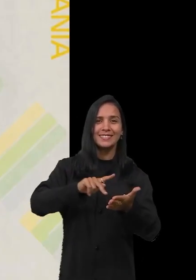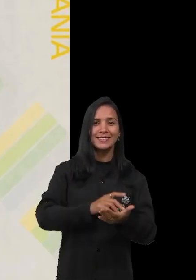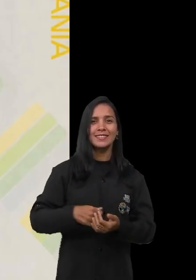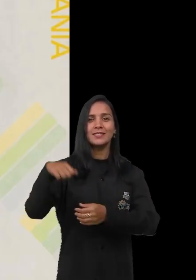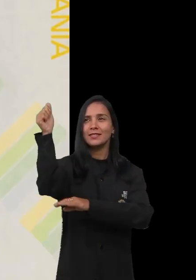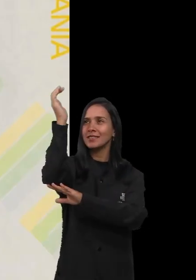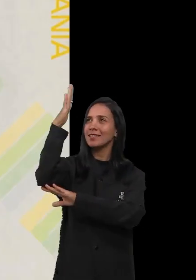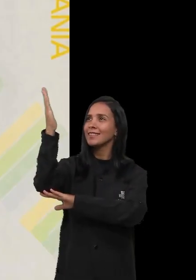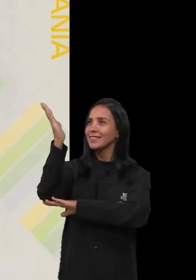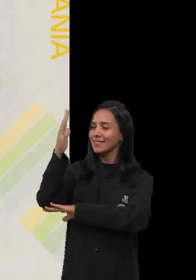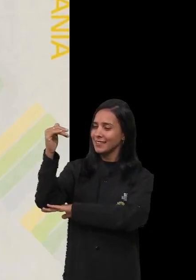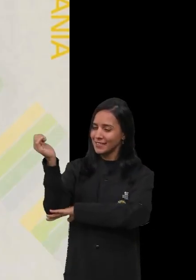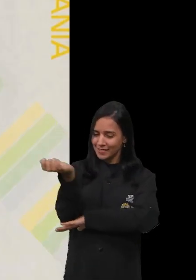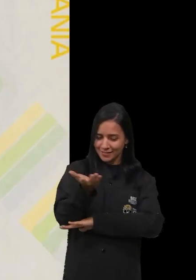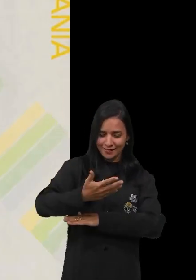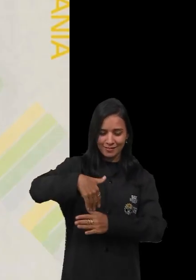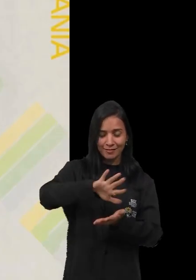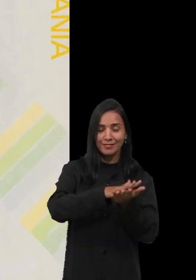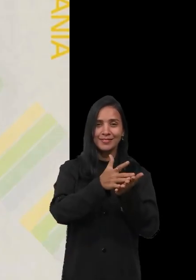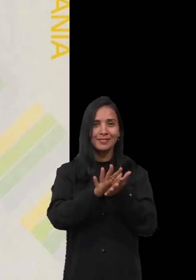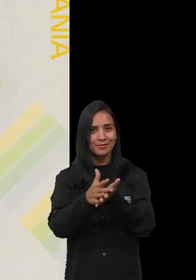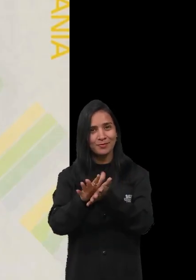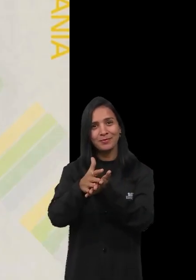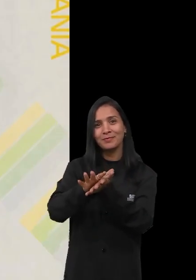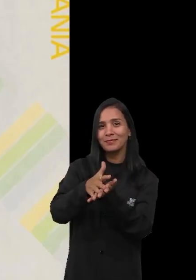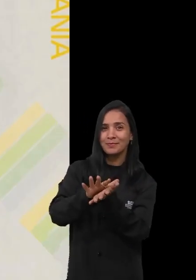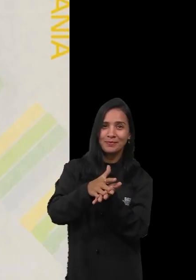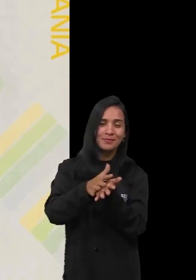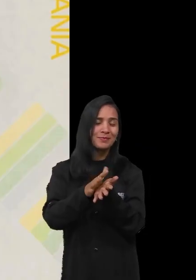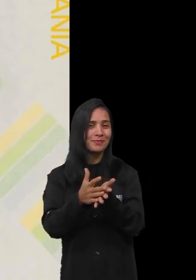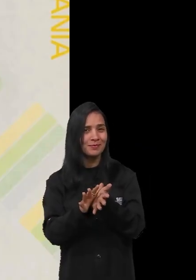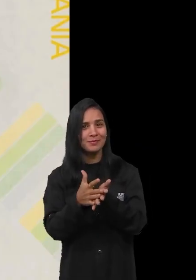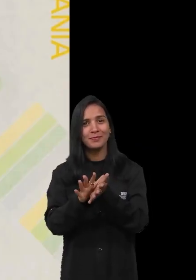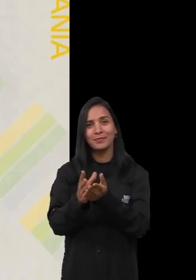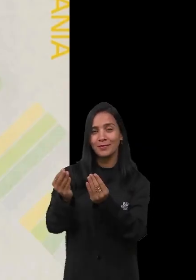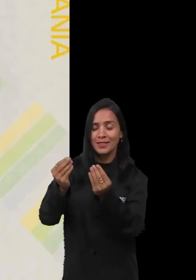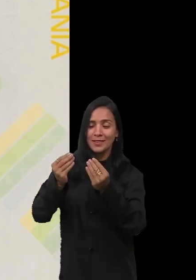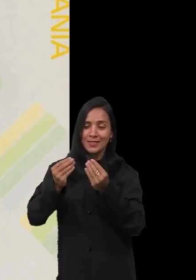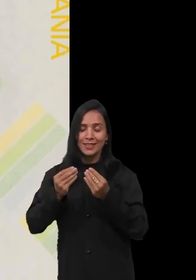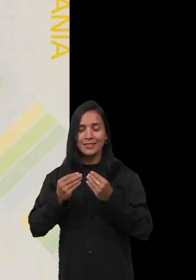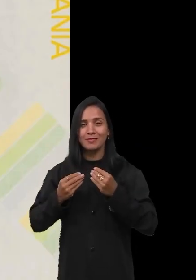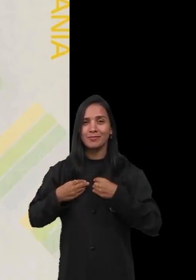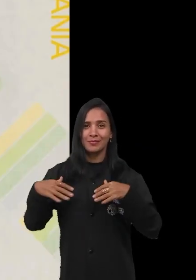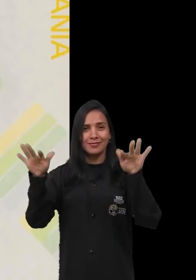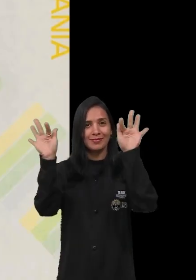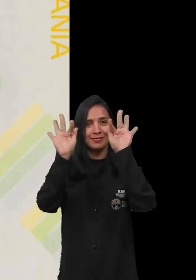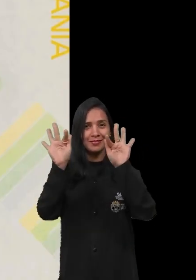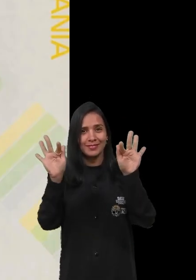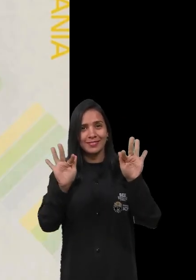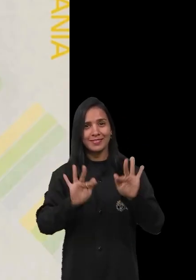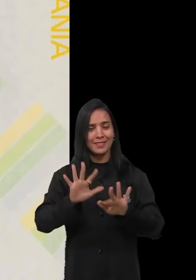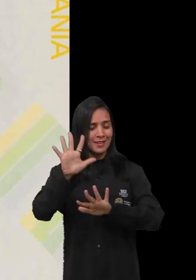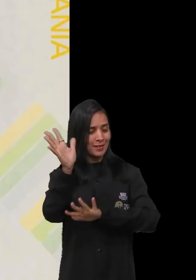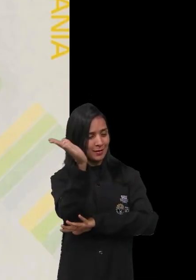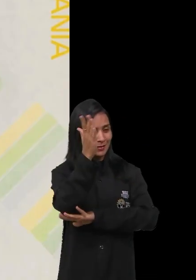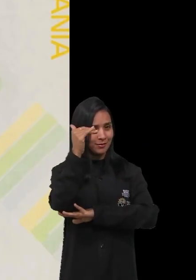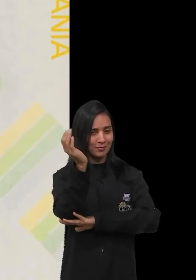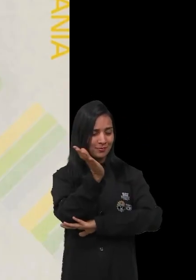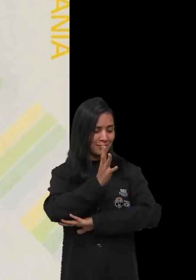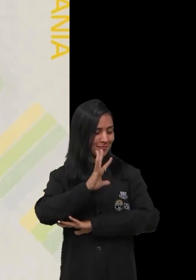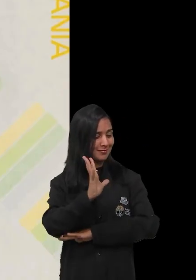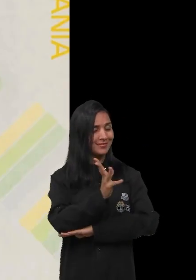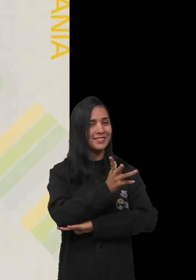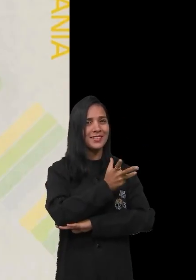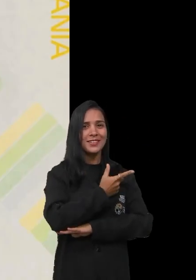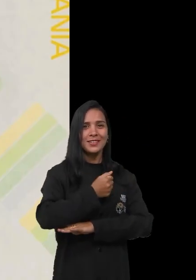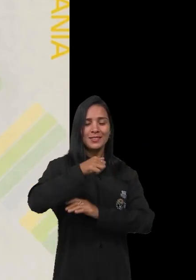Brasil, samba que dá bamboleio, que faz gingar o Brasil do meu amor, terra de